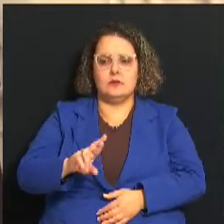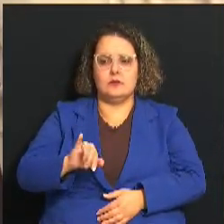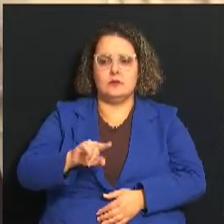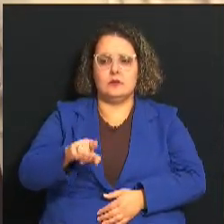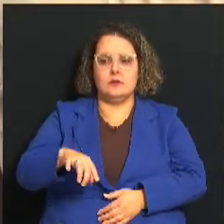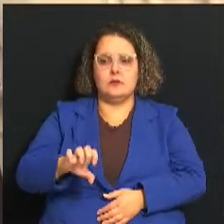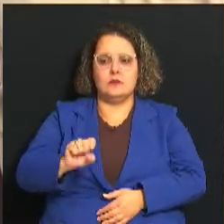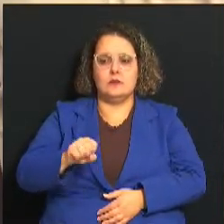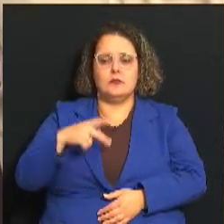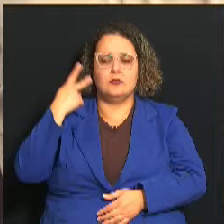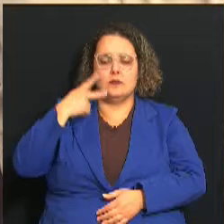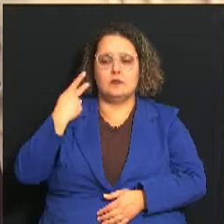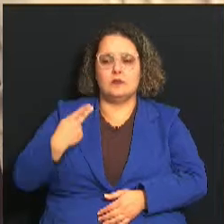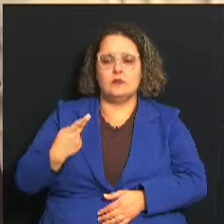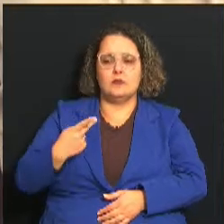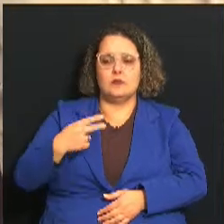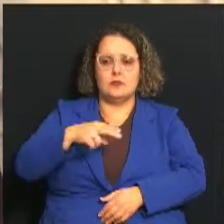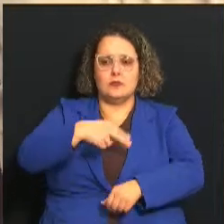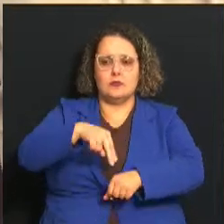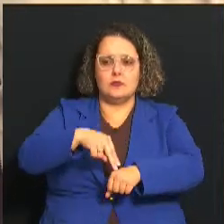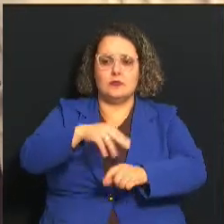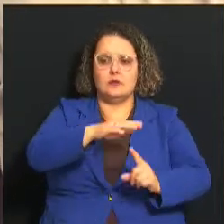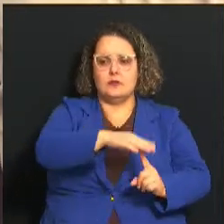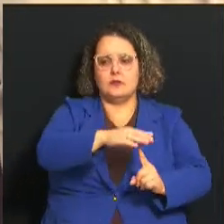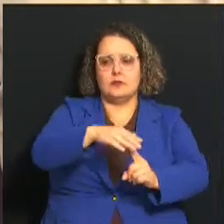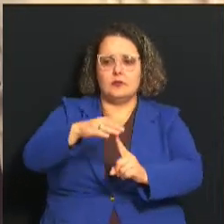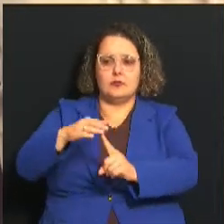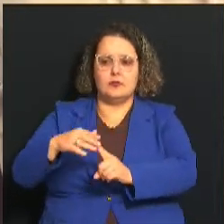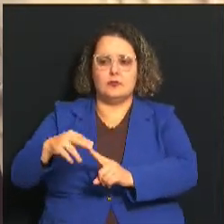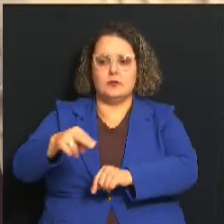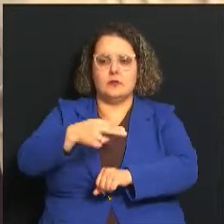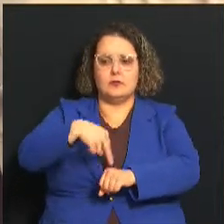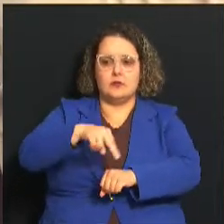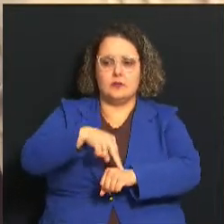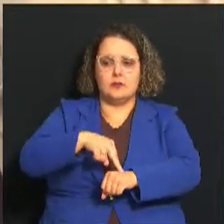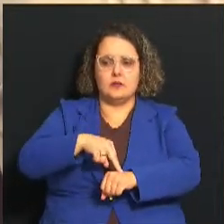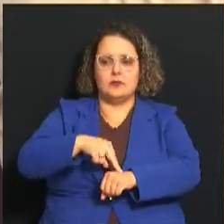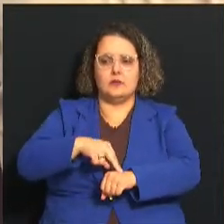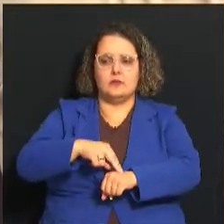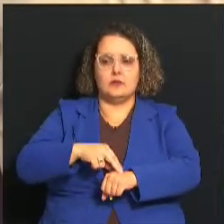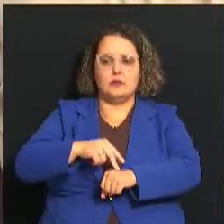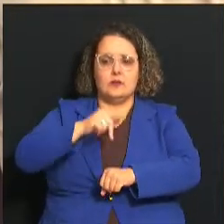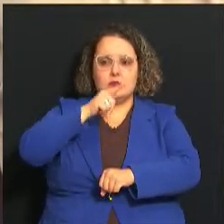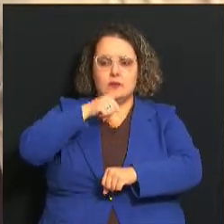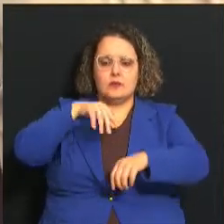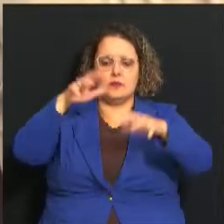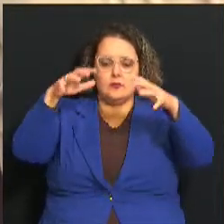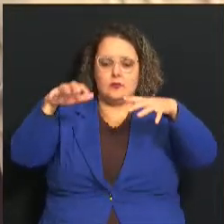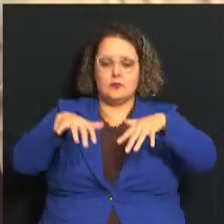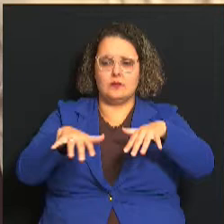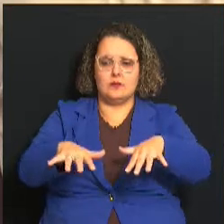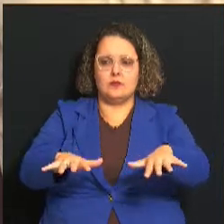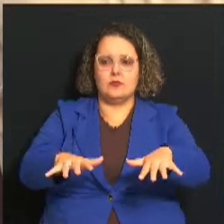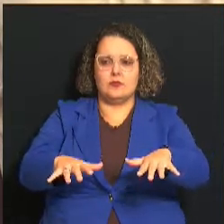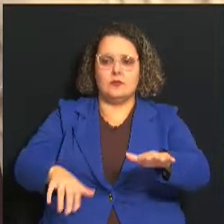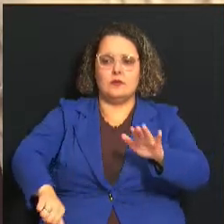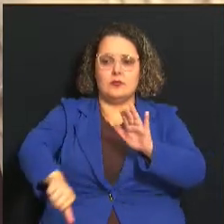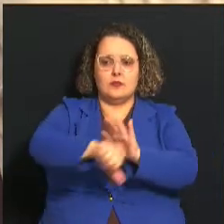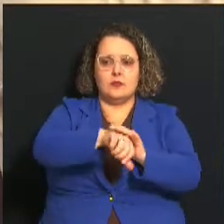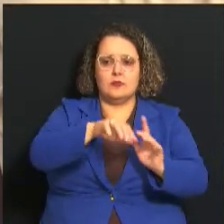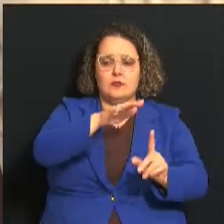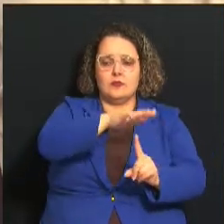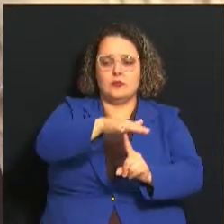Nacional de Meio Ambiente, da Política Nacional de Recursos Hídricos, da Lei de Crimes Ambientais, da